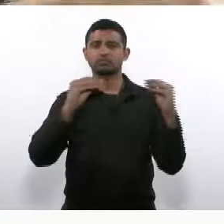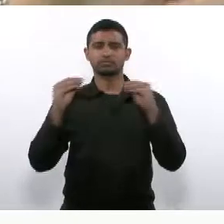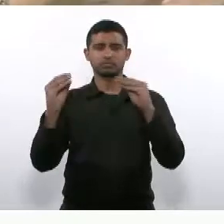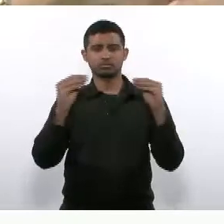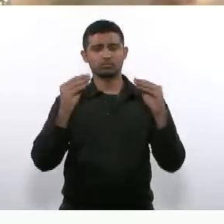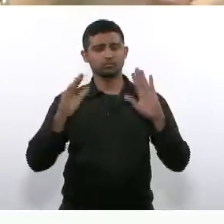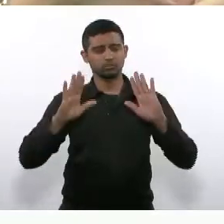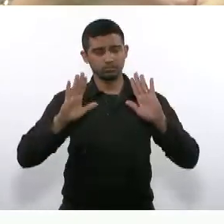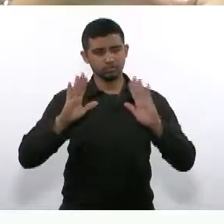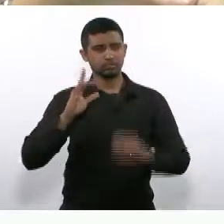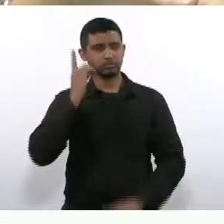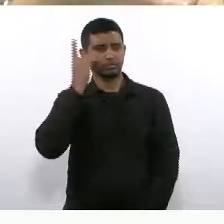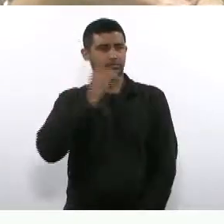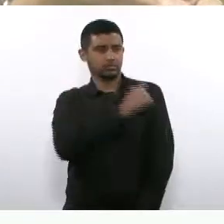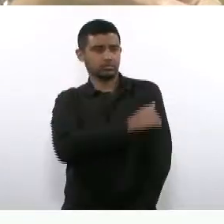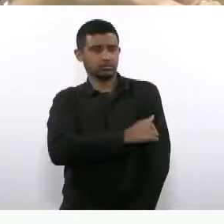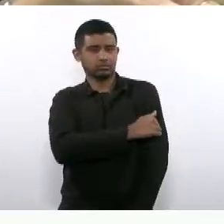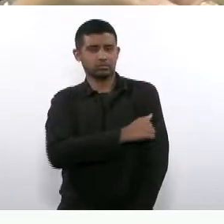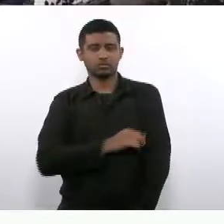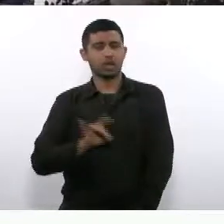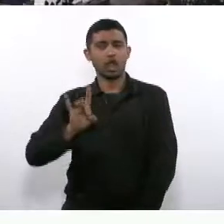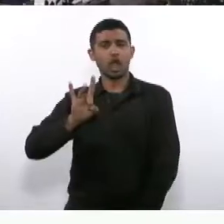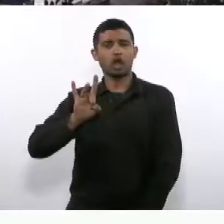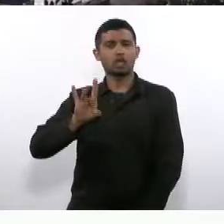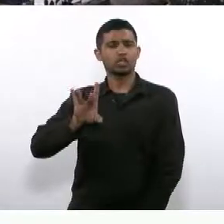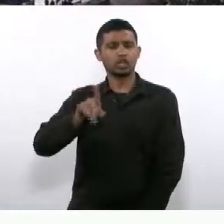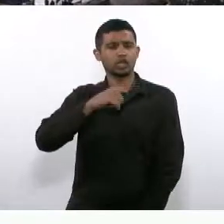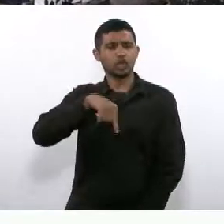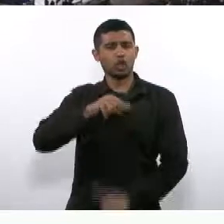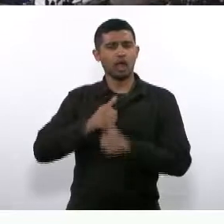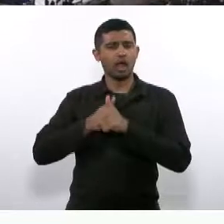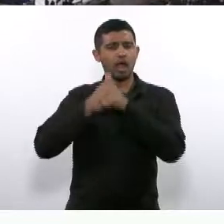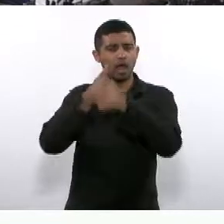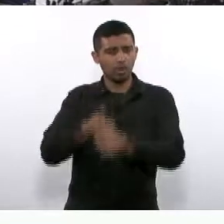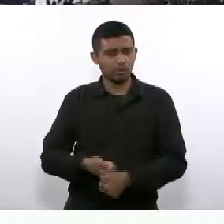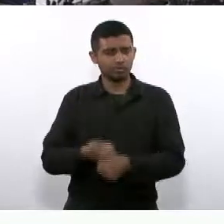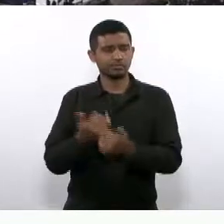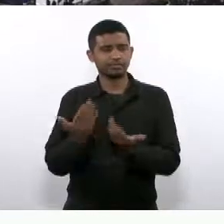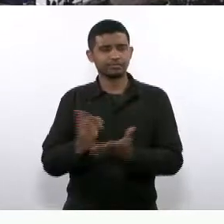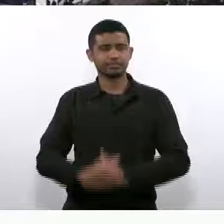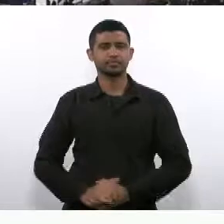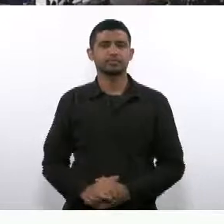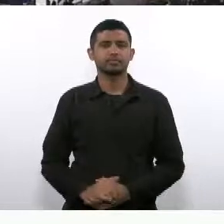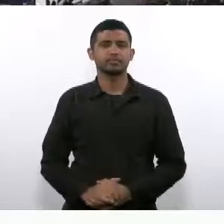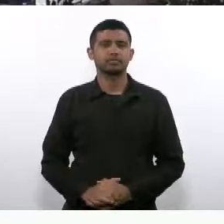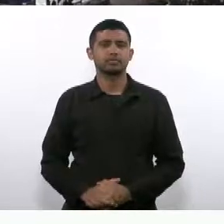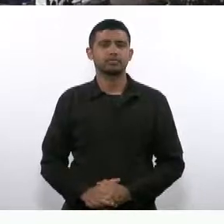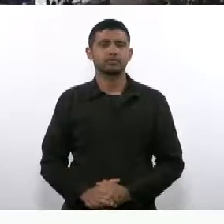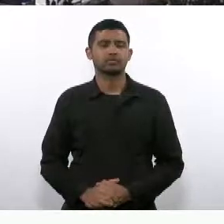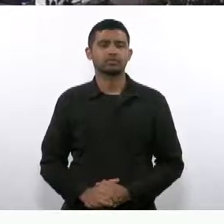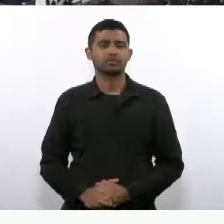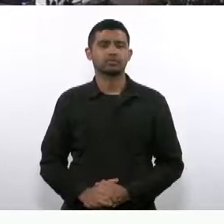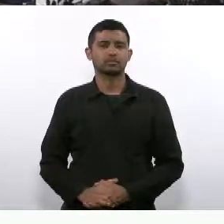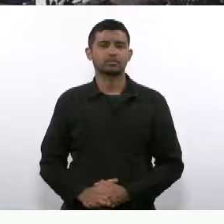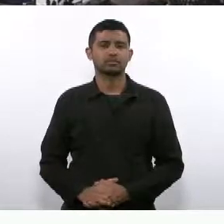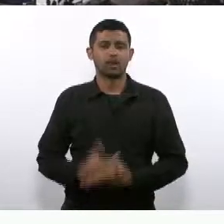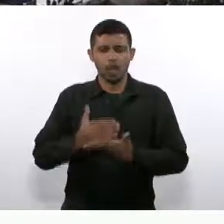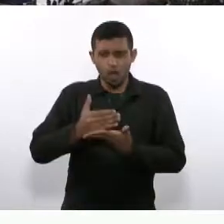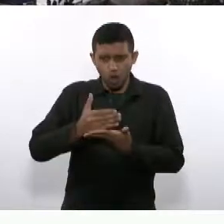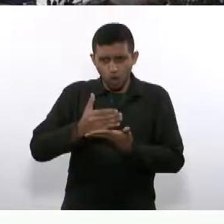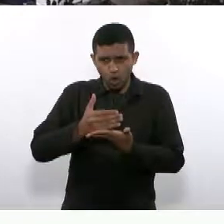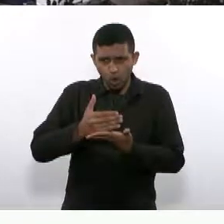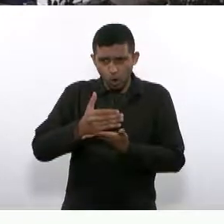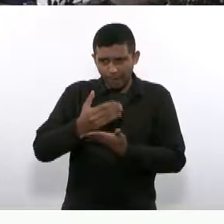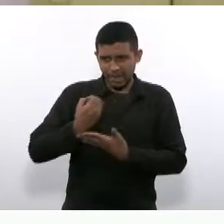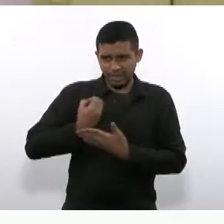Deputada Zeidan, deputada enfermeira Rejane. Não, só para a gente poder acompanhar, é a partir do 24,